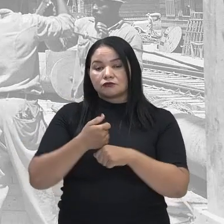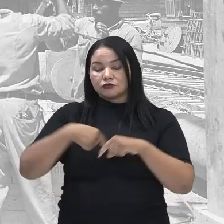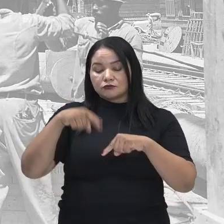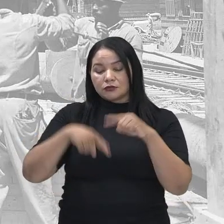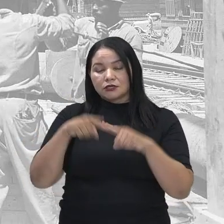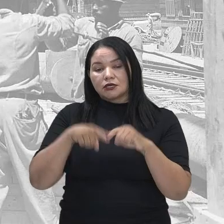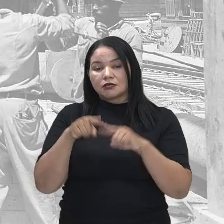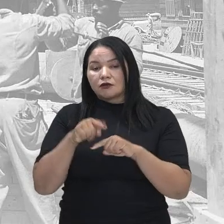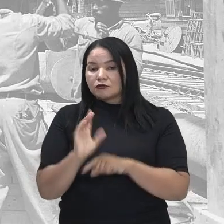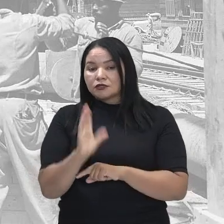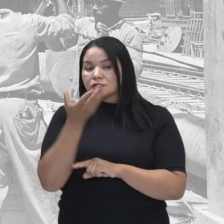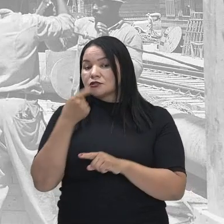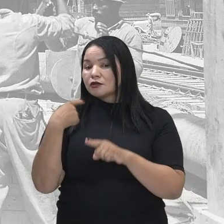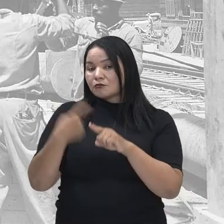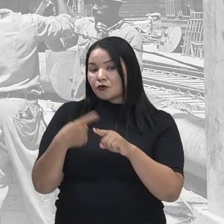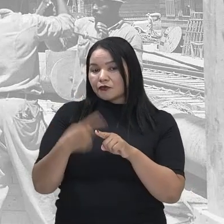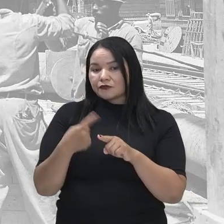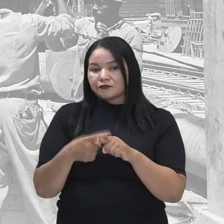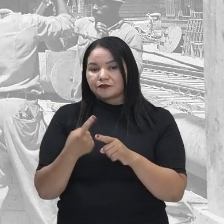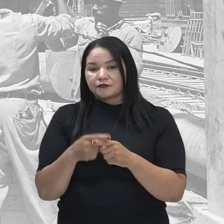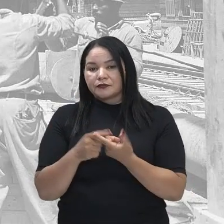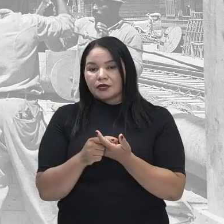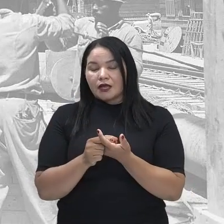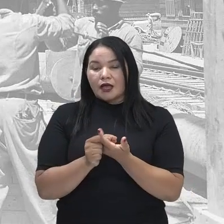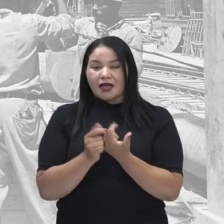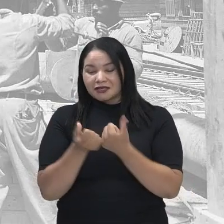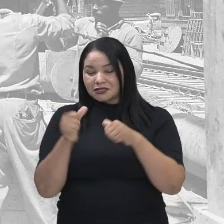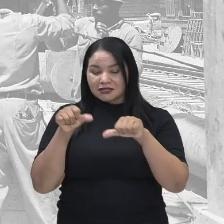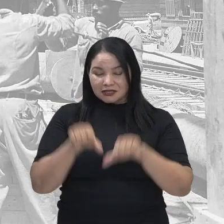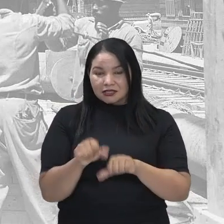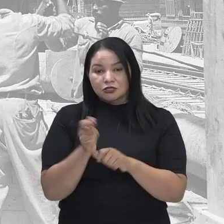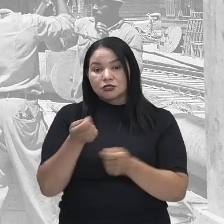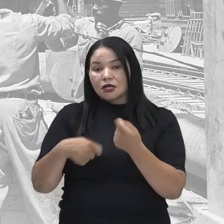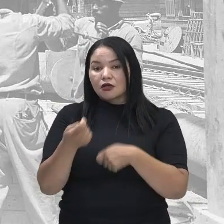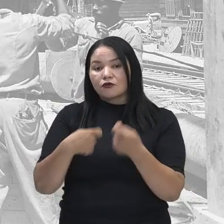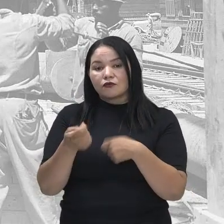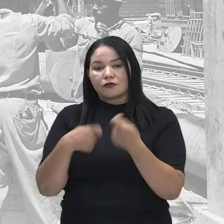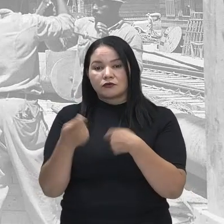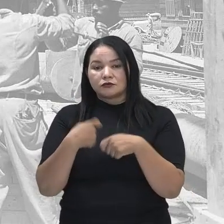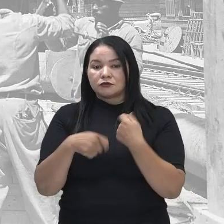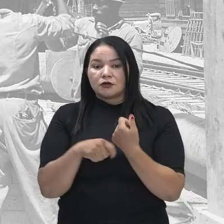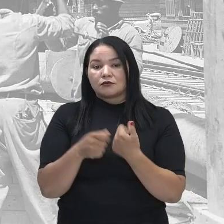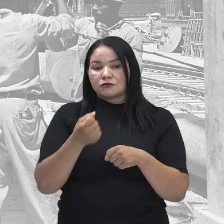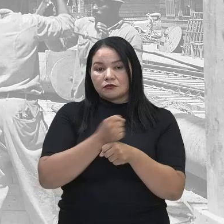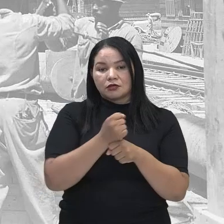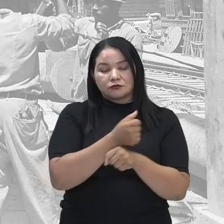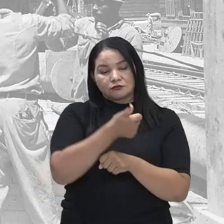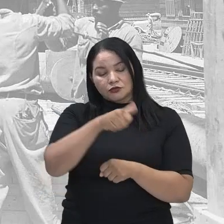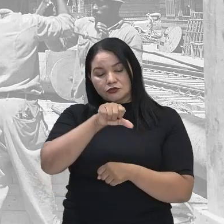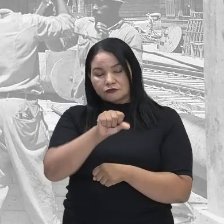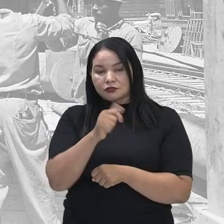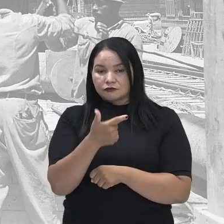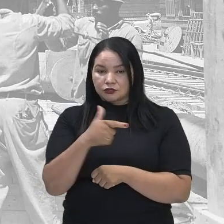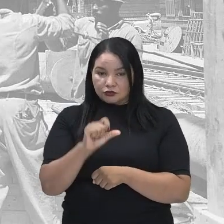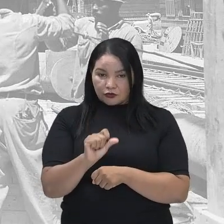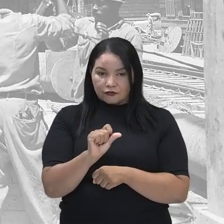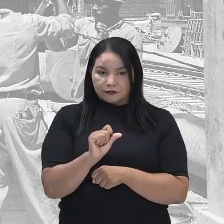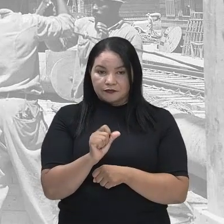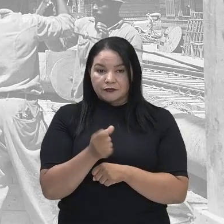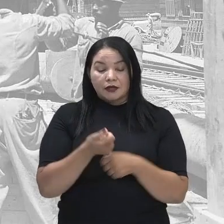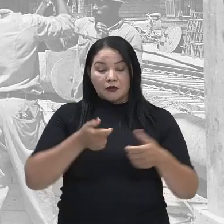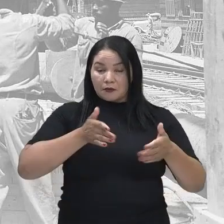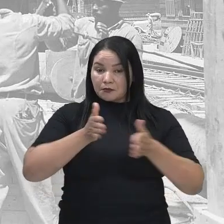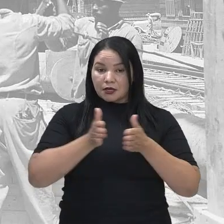acontecer por conta de quê? Por conta da crise econômica que estava acontecendo em 1929. Nesse